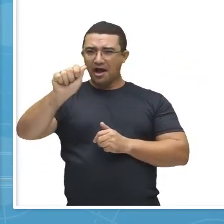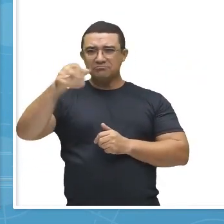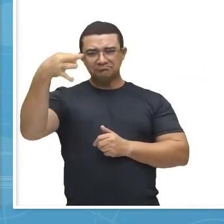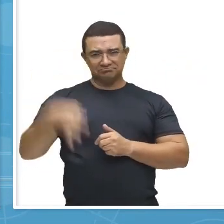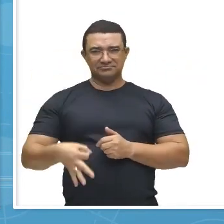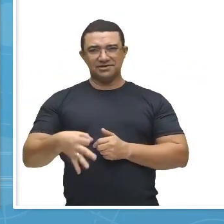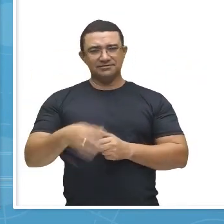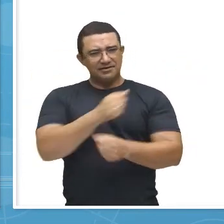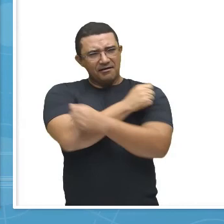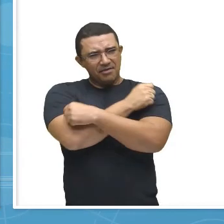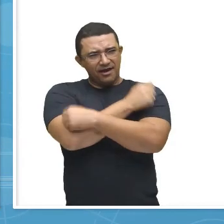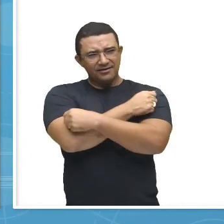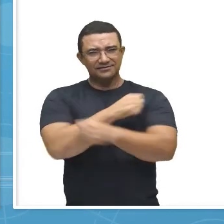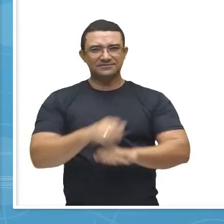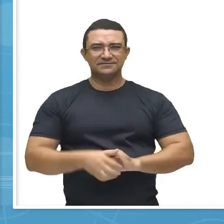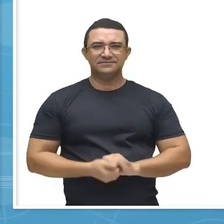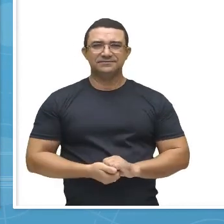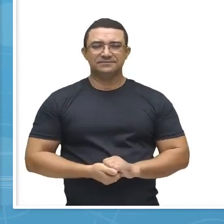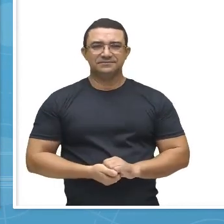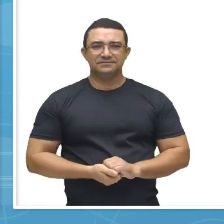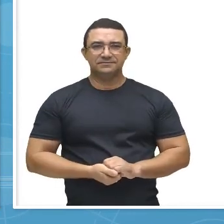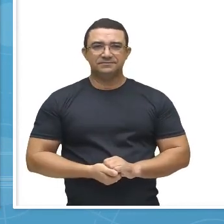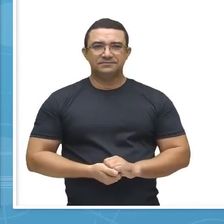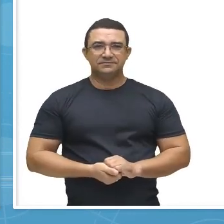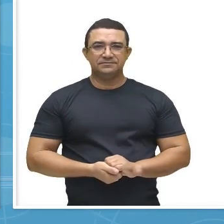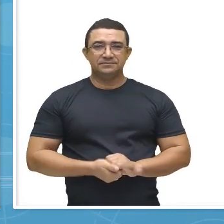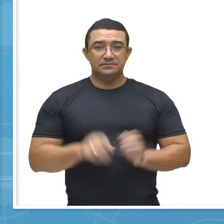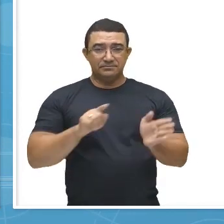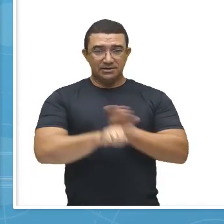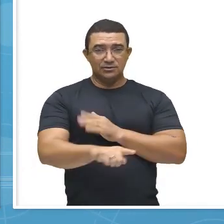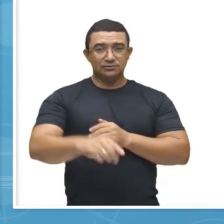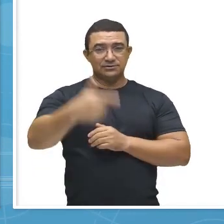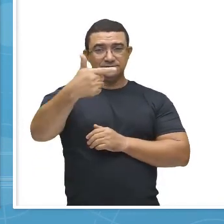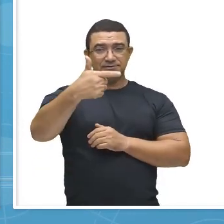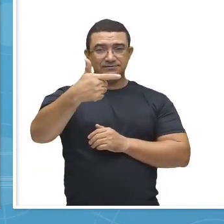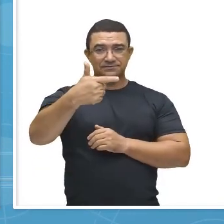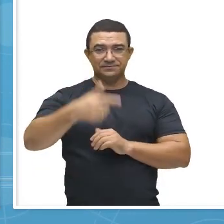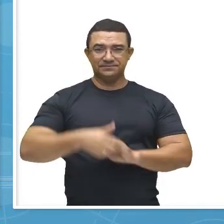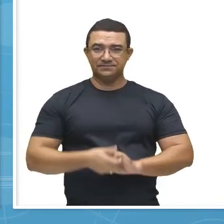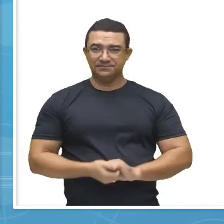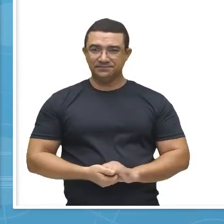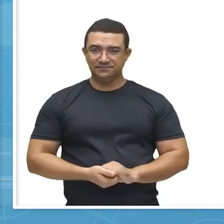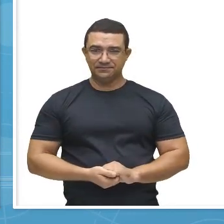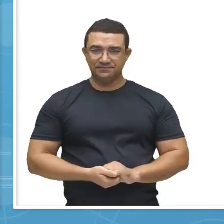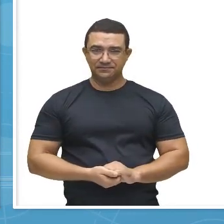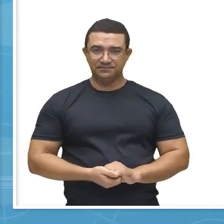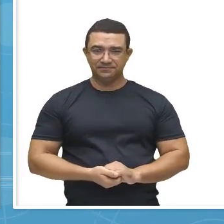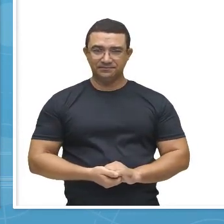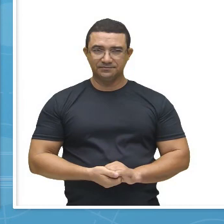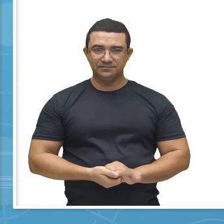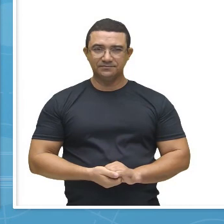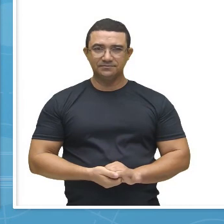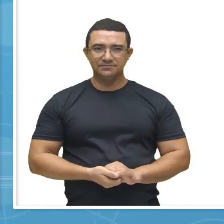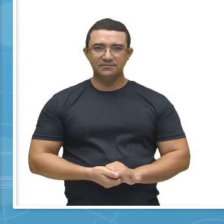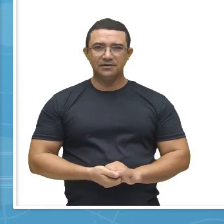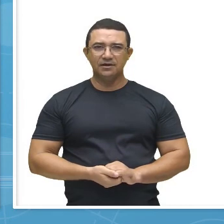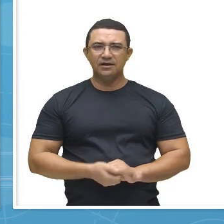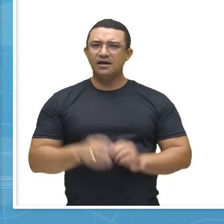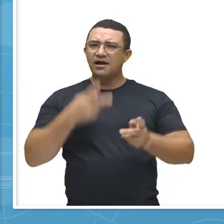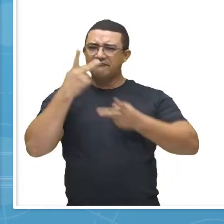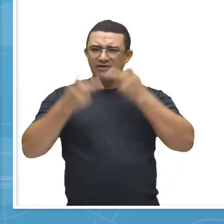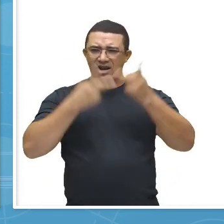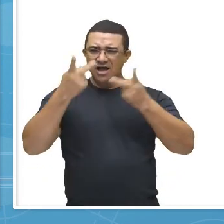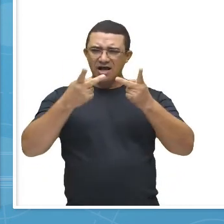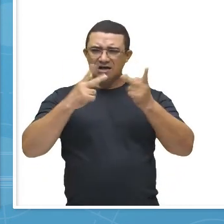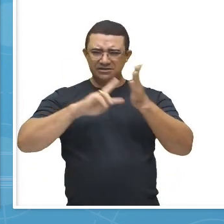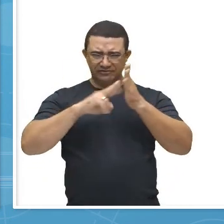então, para a questão número 2. Vamos lá. Questão número 2. Ao falar sobre o